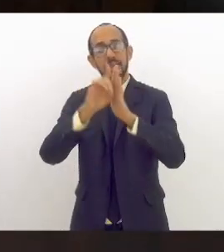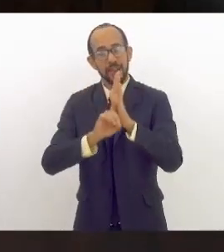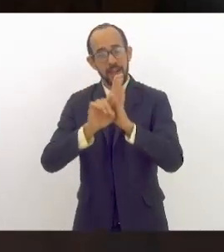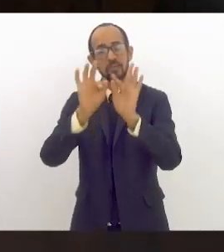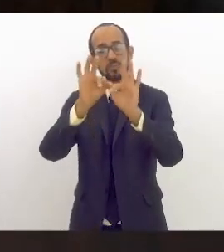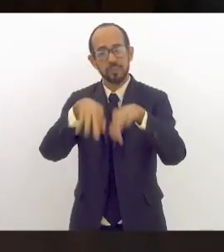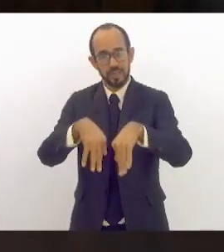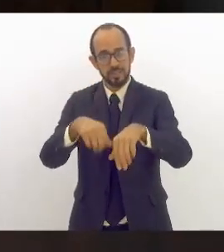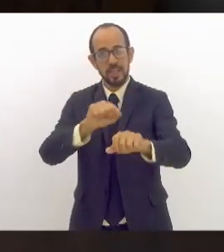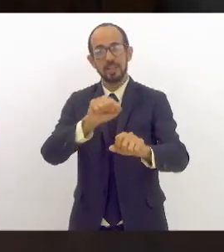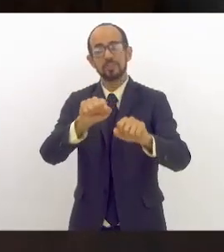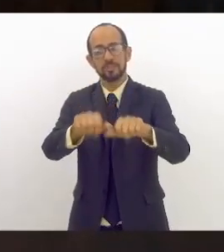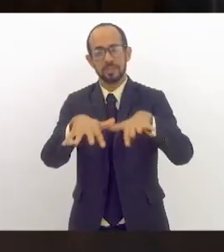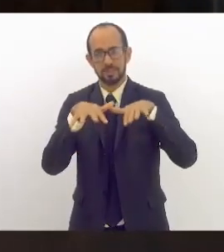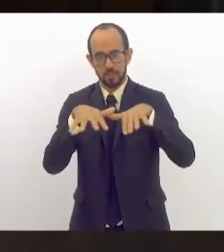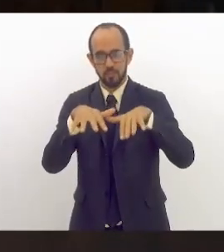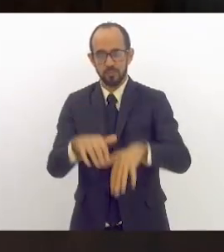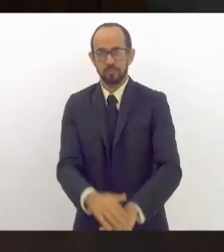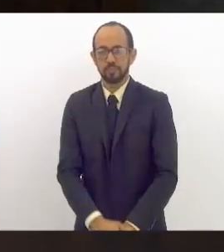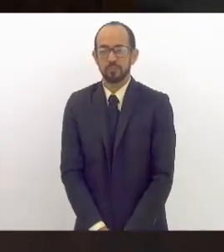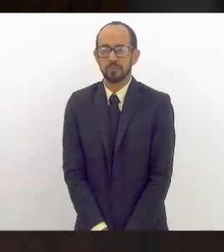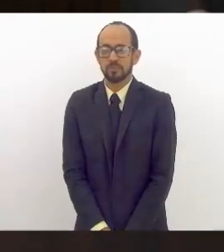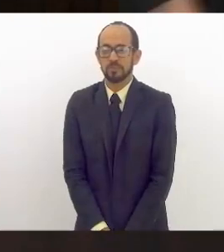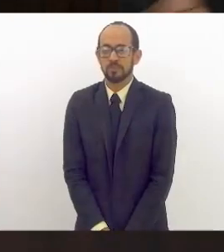encerrada a sessão